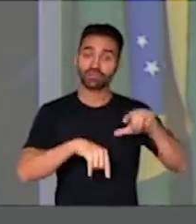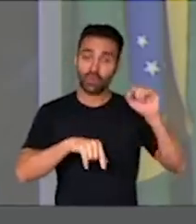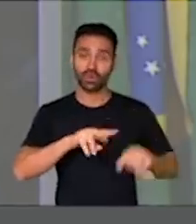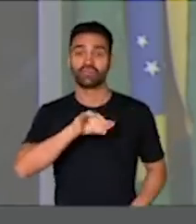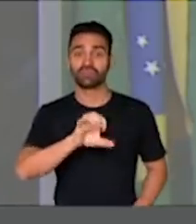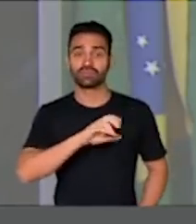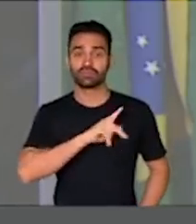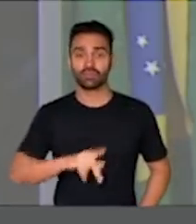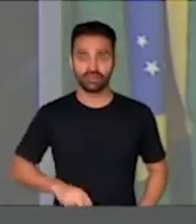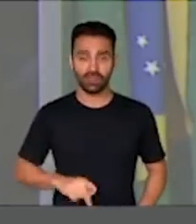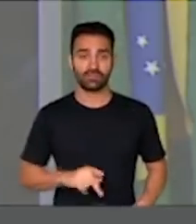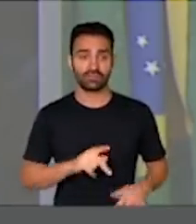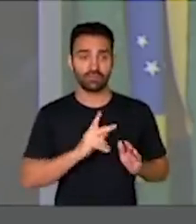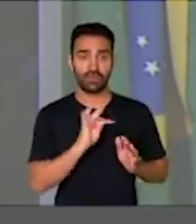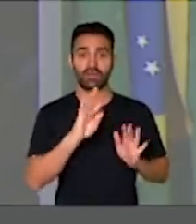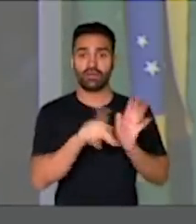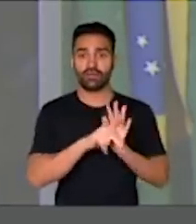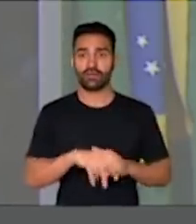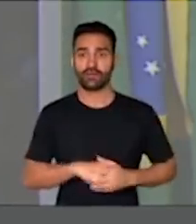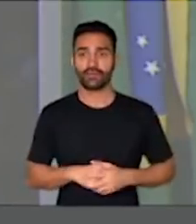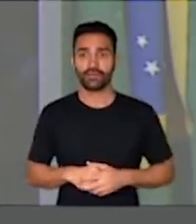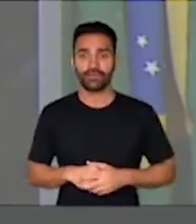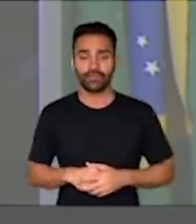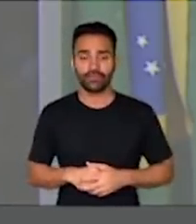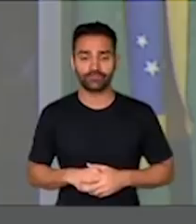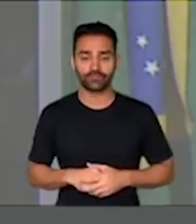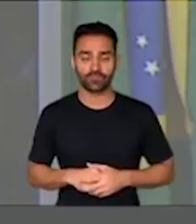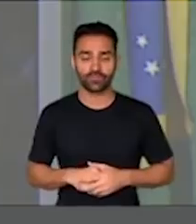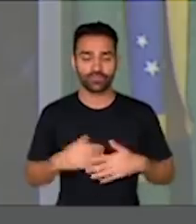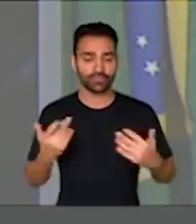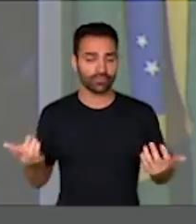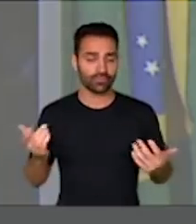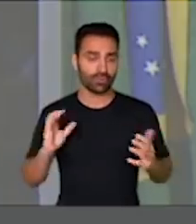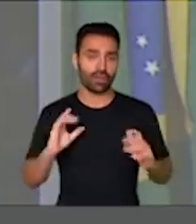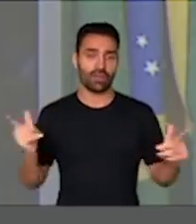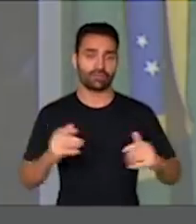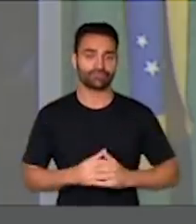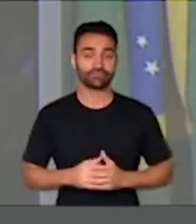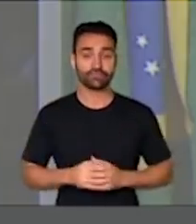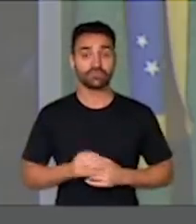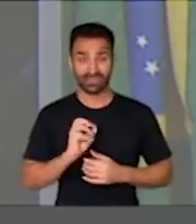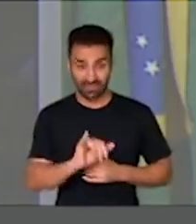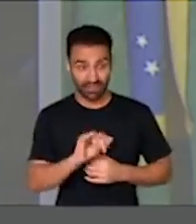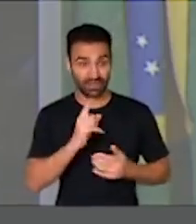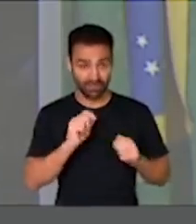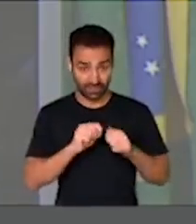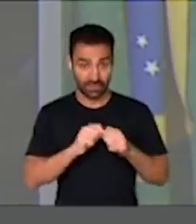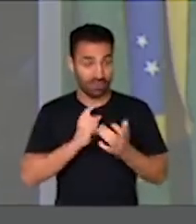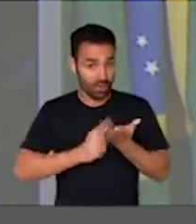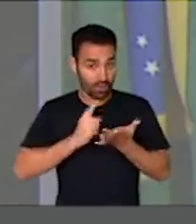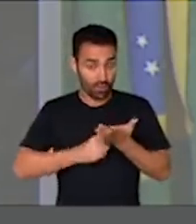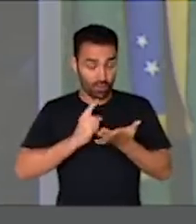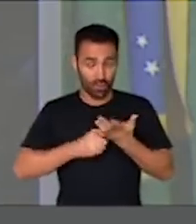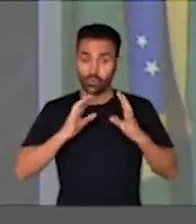chapa do partido a que me referi é evidente é óbvio se foi feito um acordo com